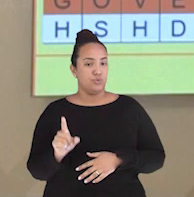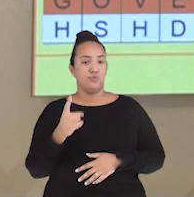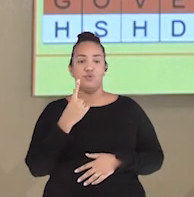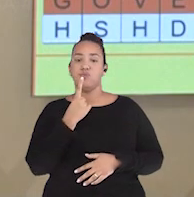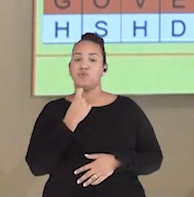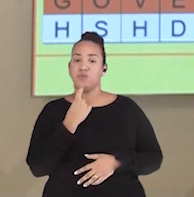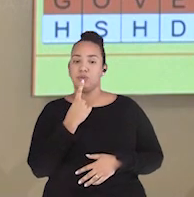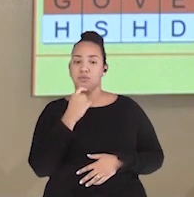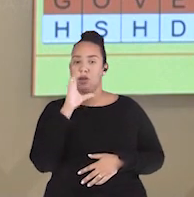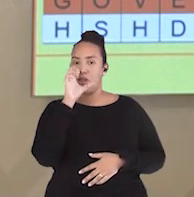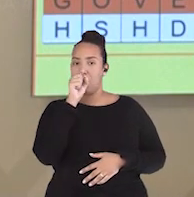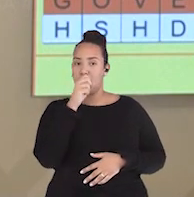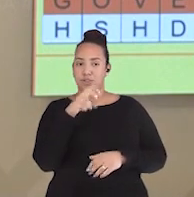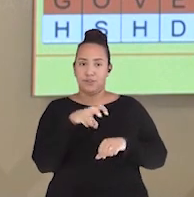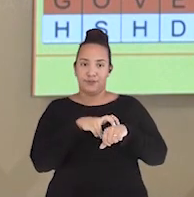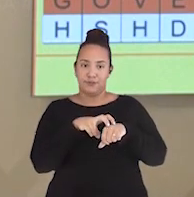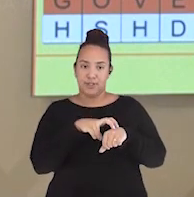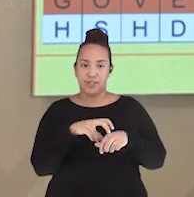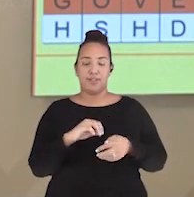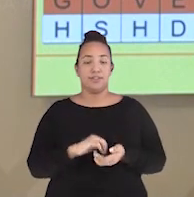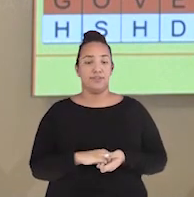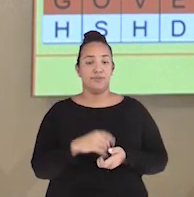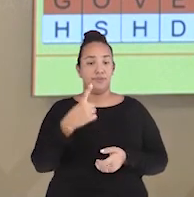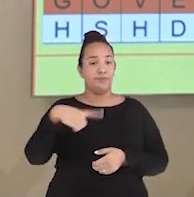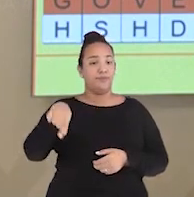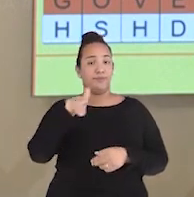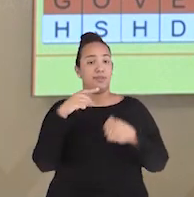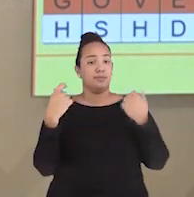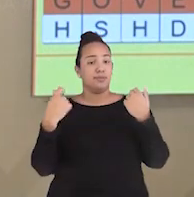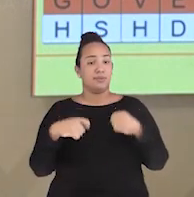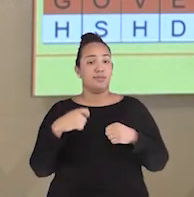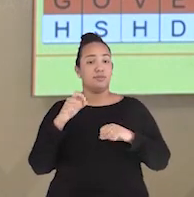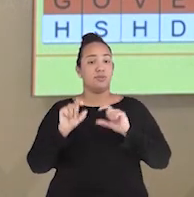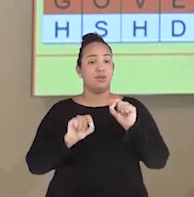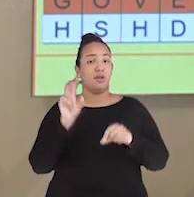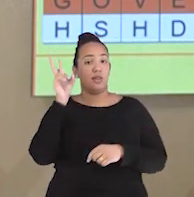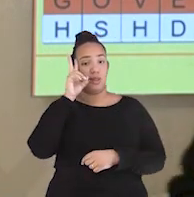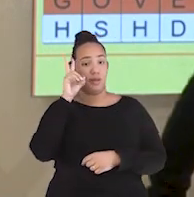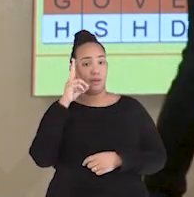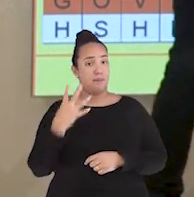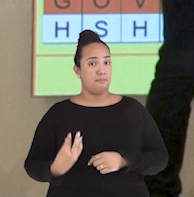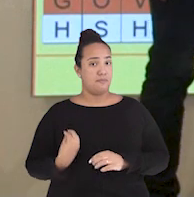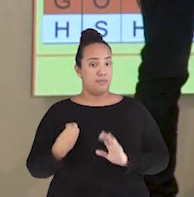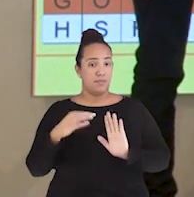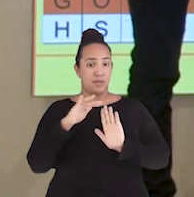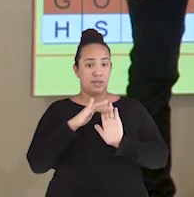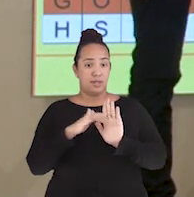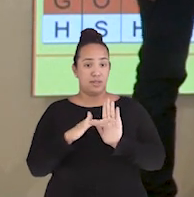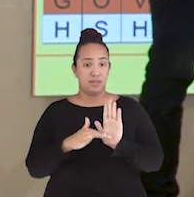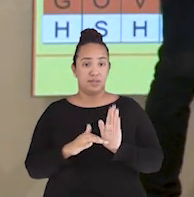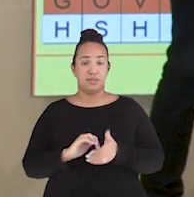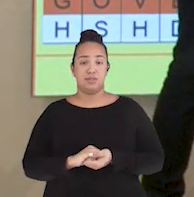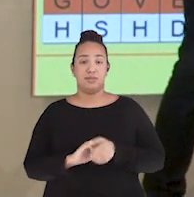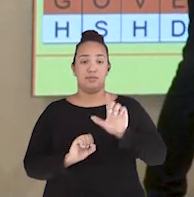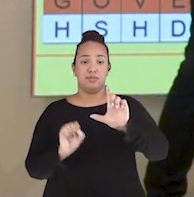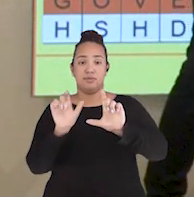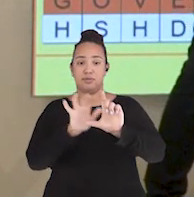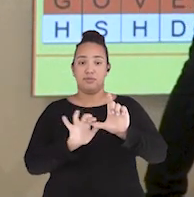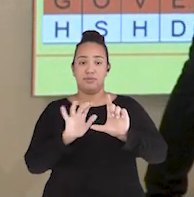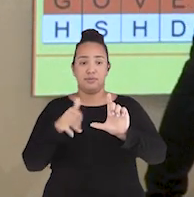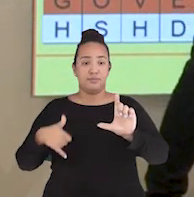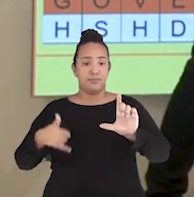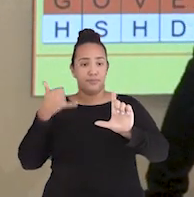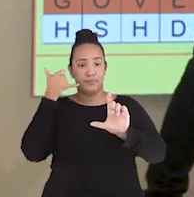provisório, Vargas, governo, saúde. Você não pode esquecer da nossa lista de chamada. Aponte seu celular para o QR